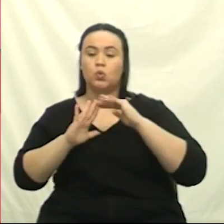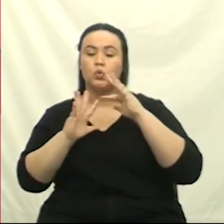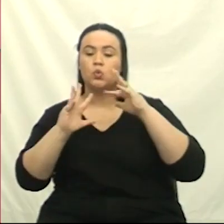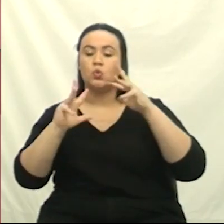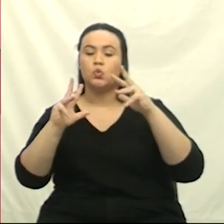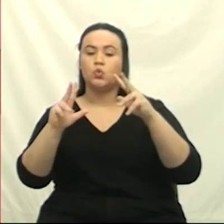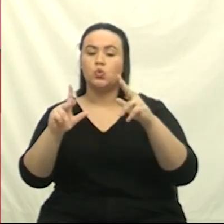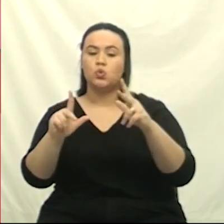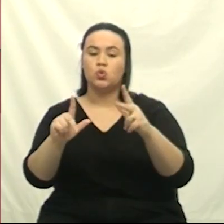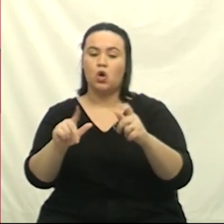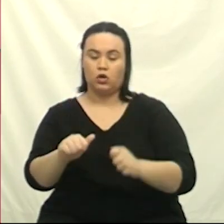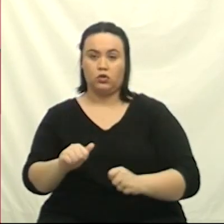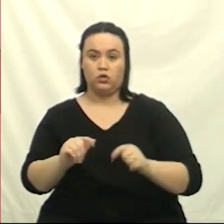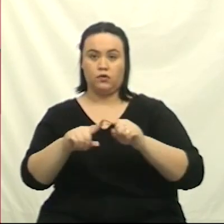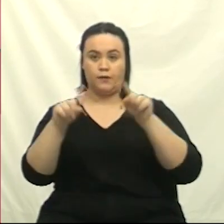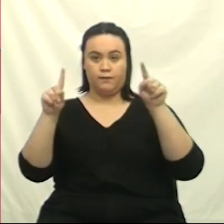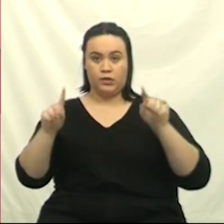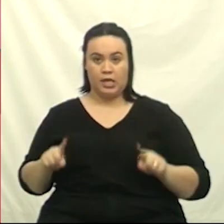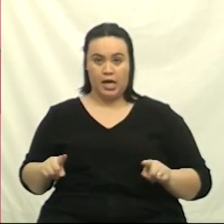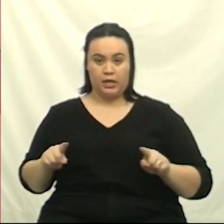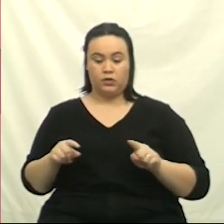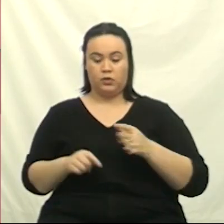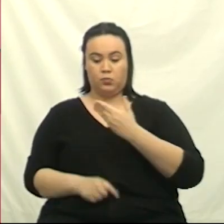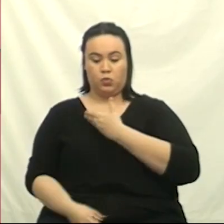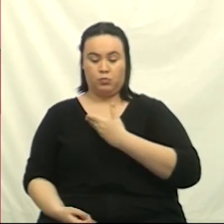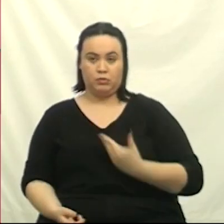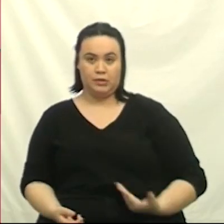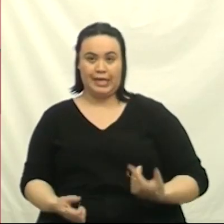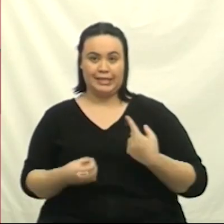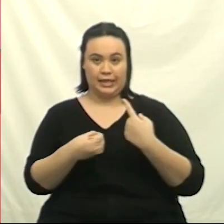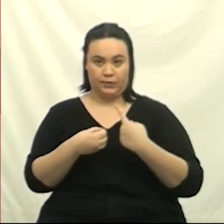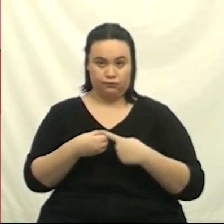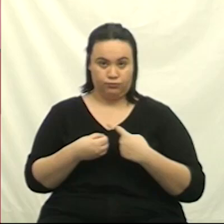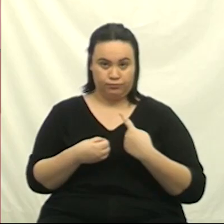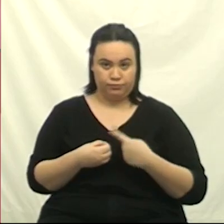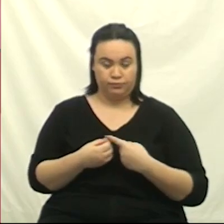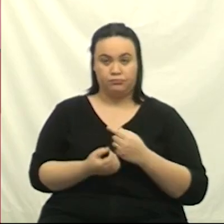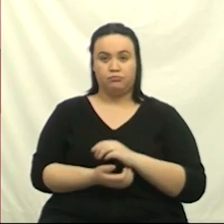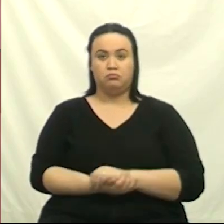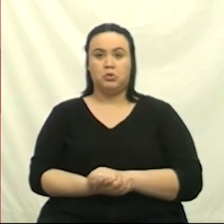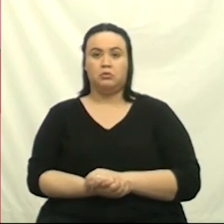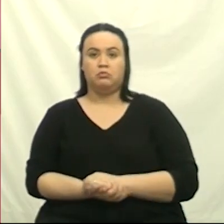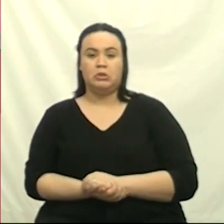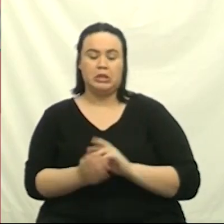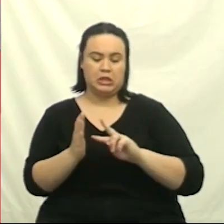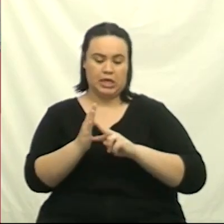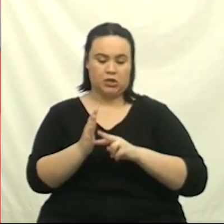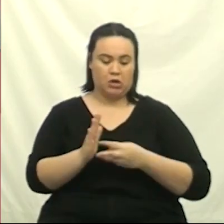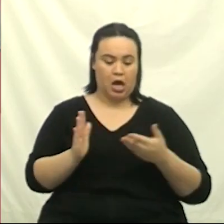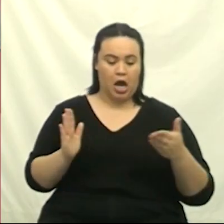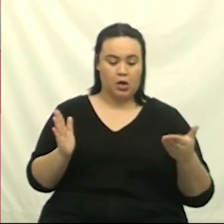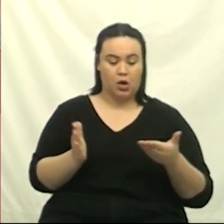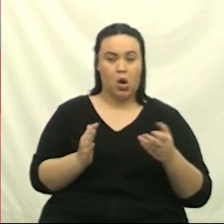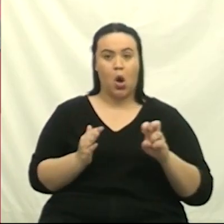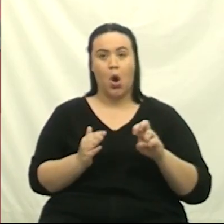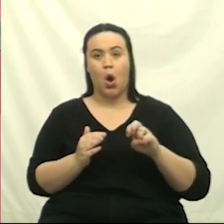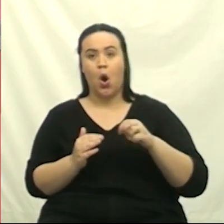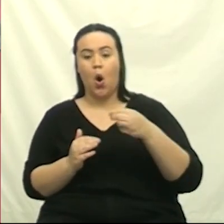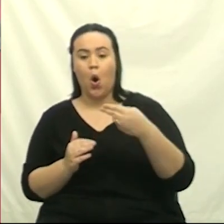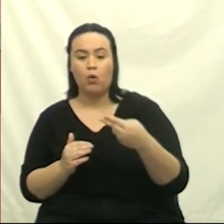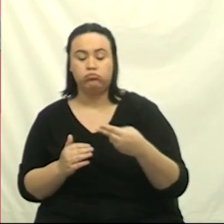independente de quem está nessa gestão do sindicato quem estará na próxima certamente é um projeto com